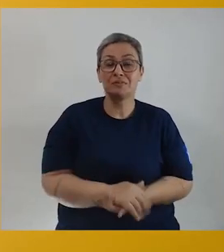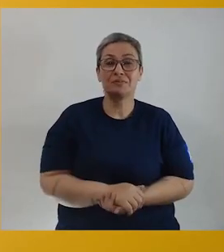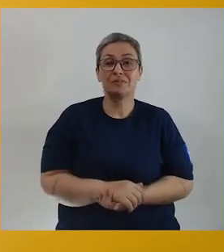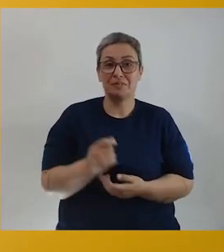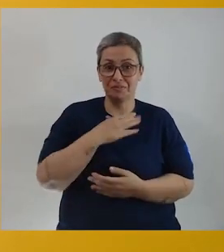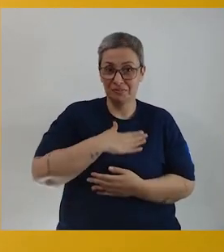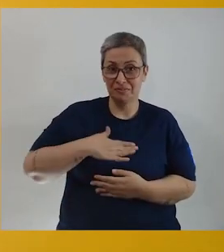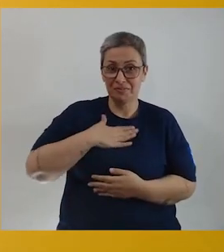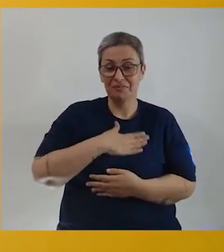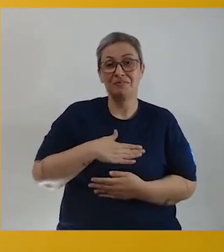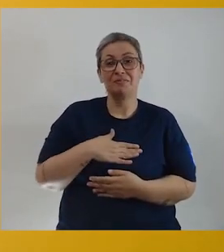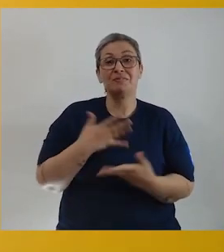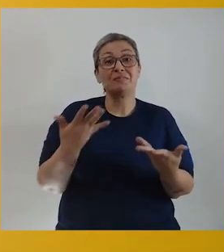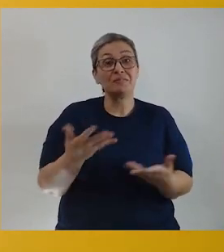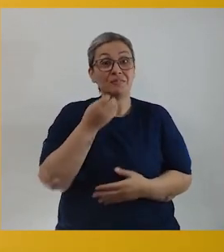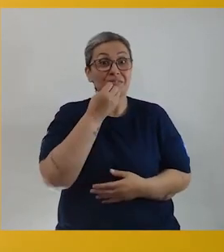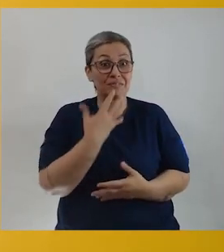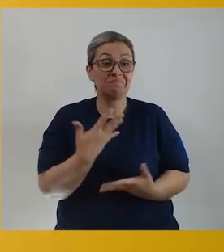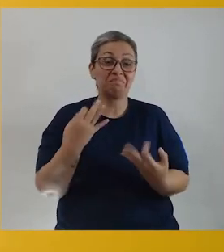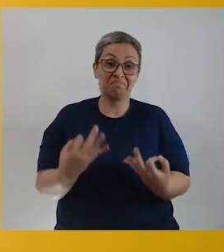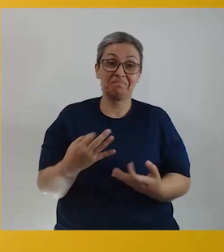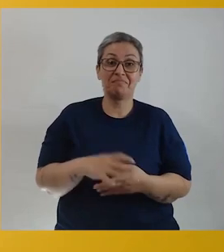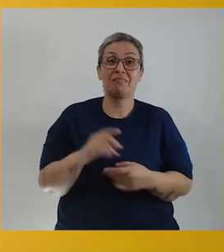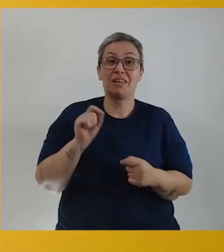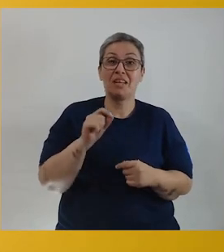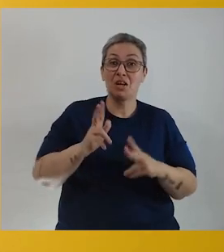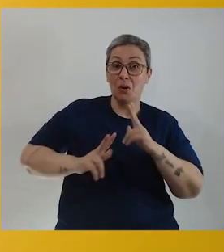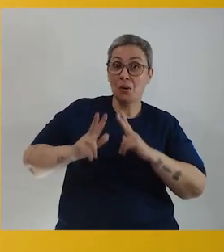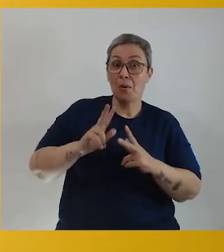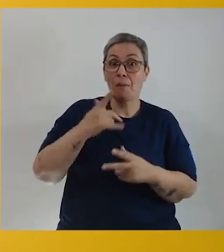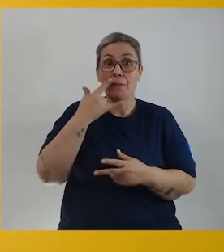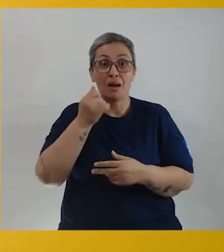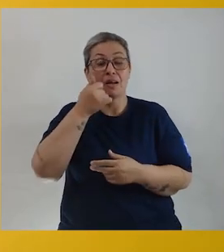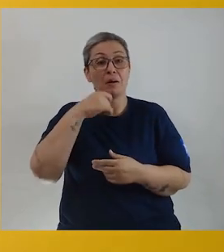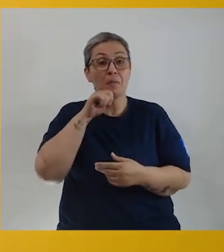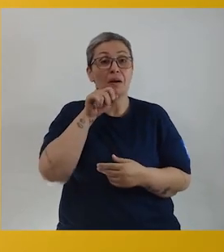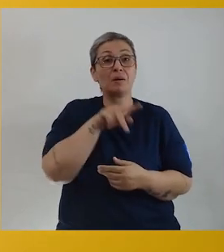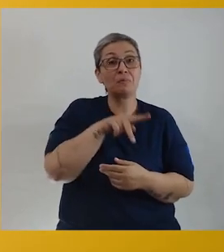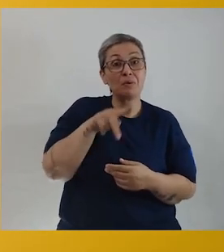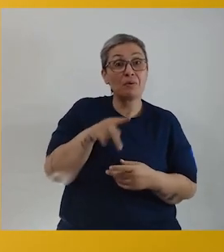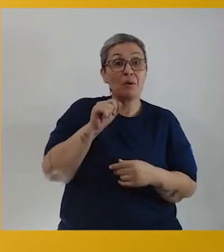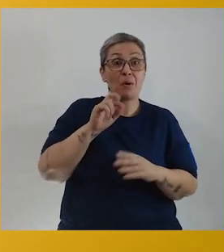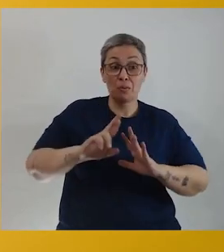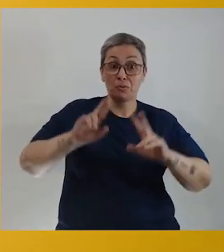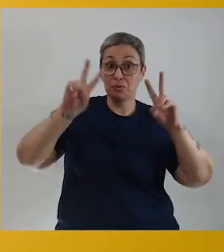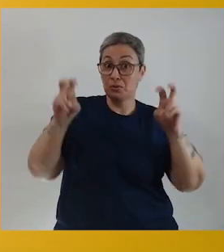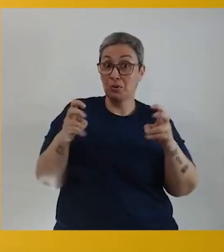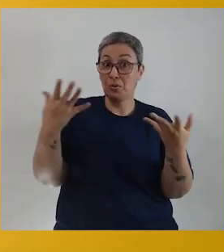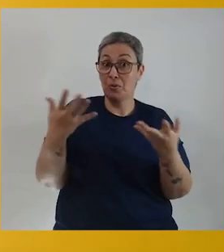acharam? Gostaram? Muito bom, né? Ouvir os pais e os nossos educadores a